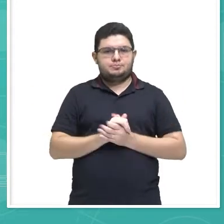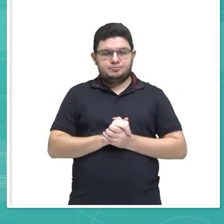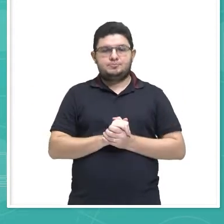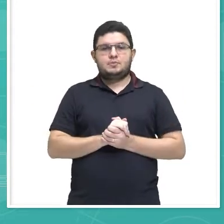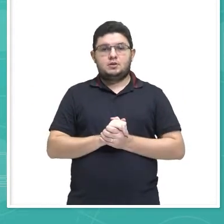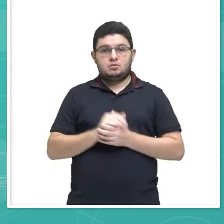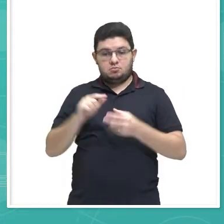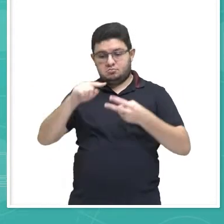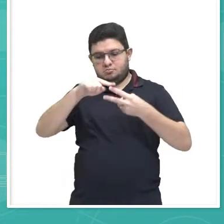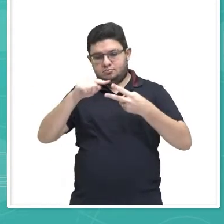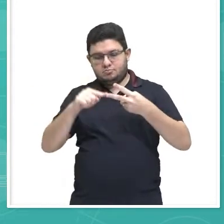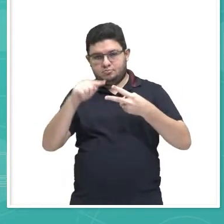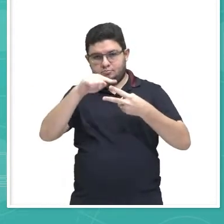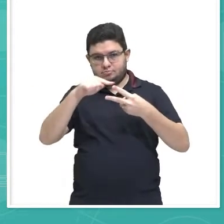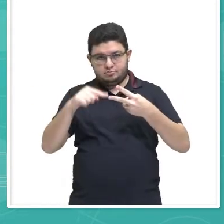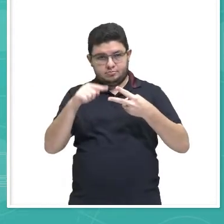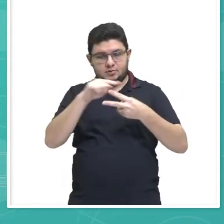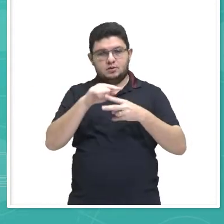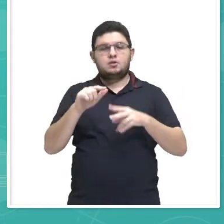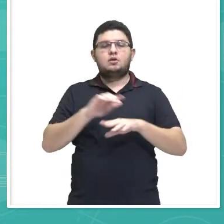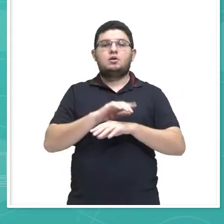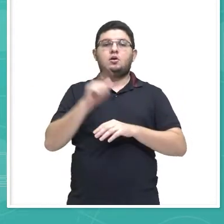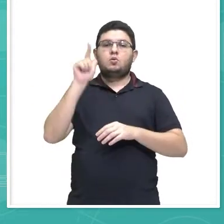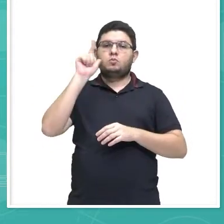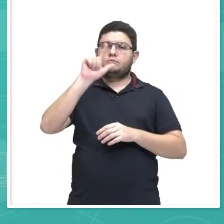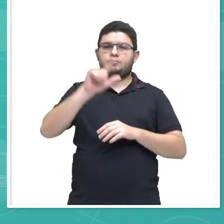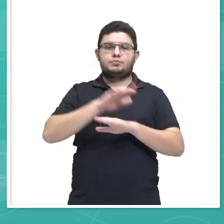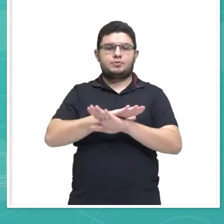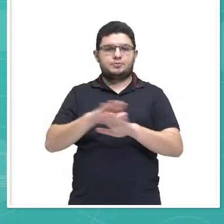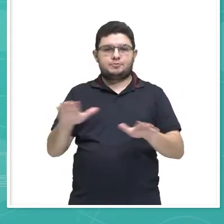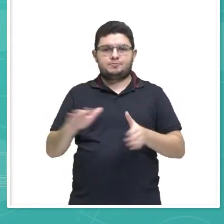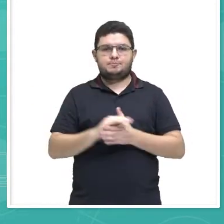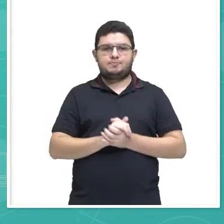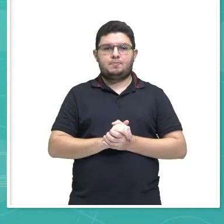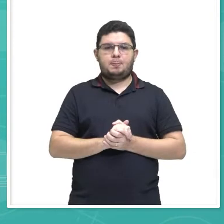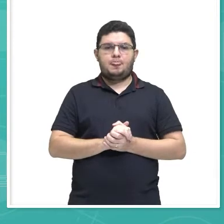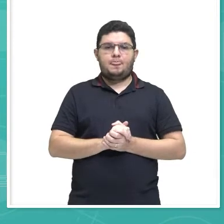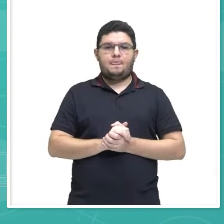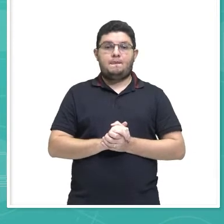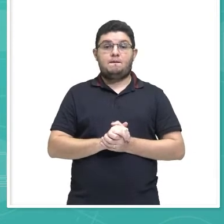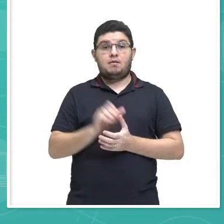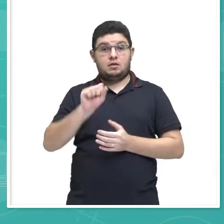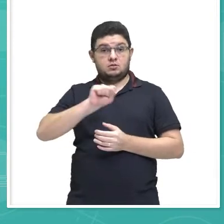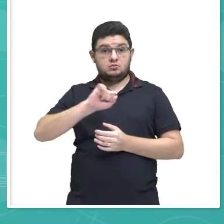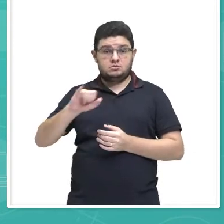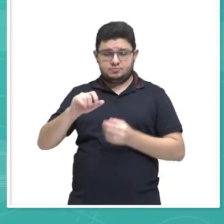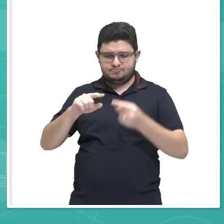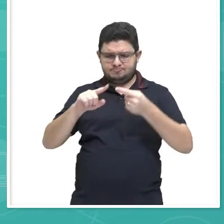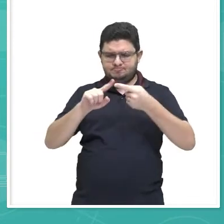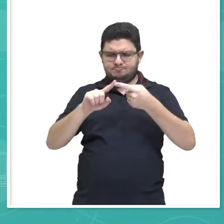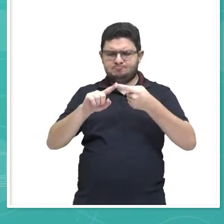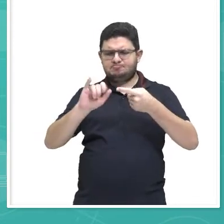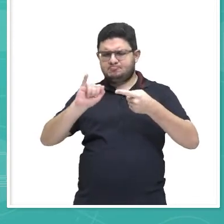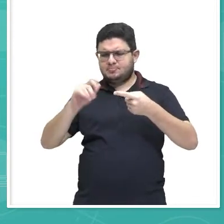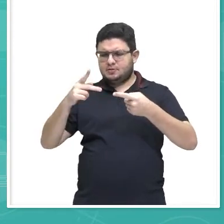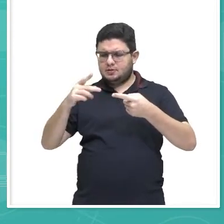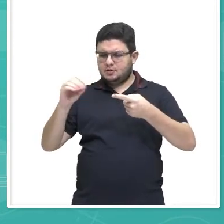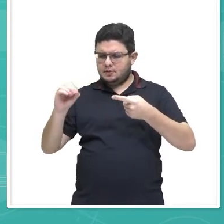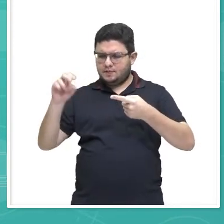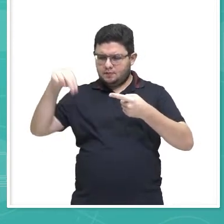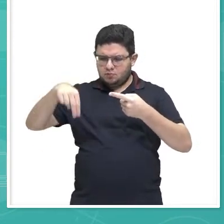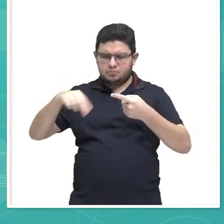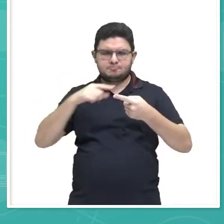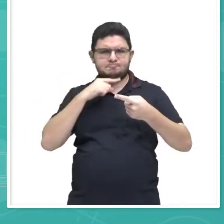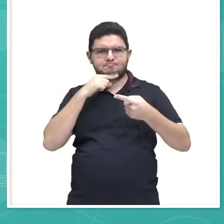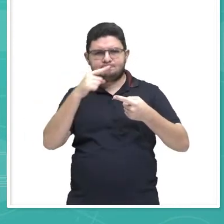esses critérios que foram falados aí nessa cartela. Bom, se ele não faz um ippon, a técnica não